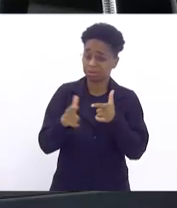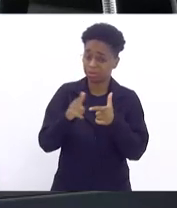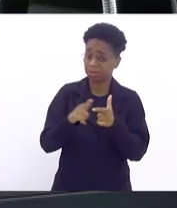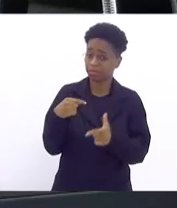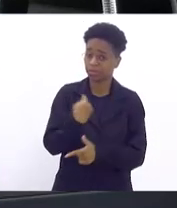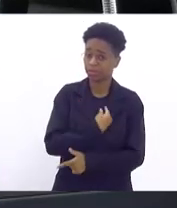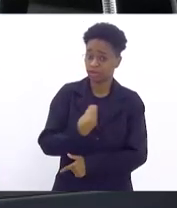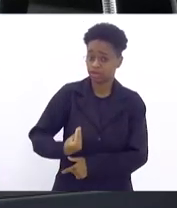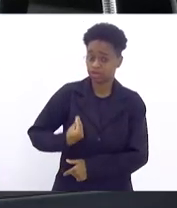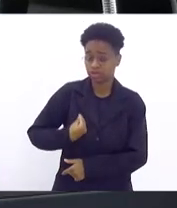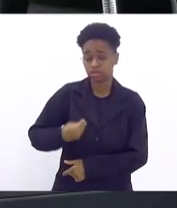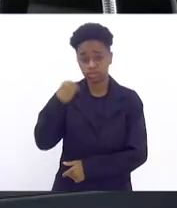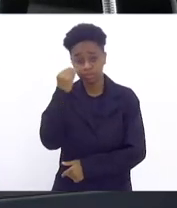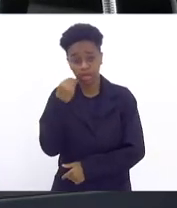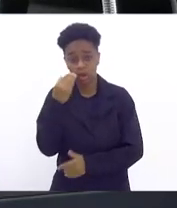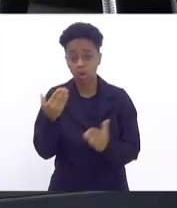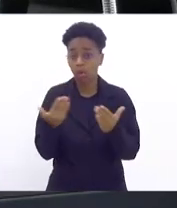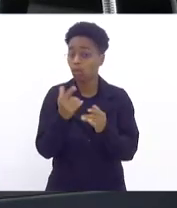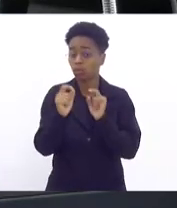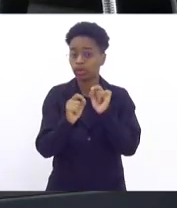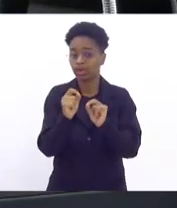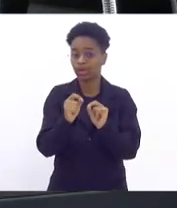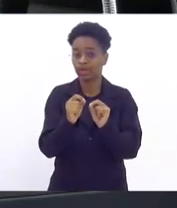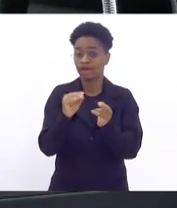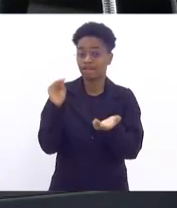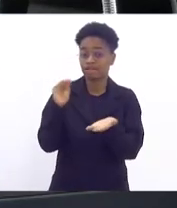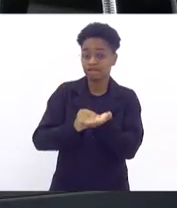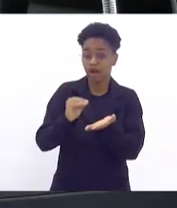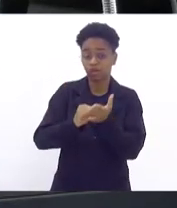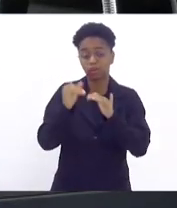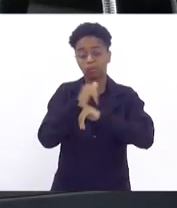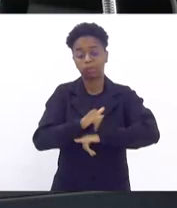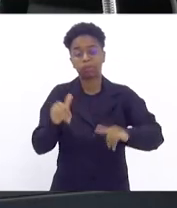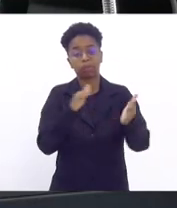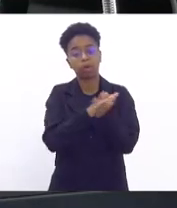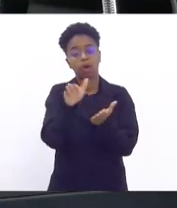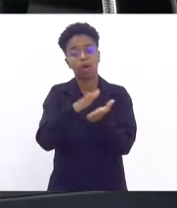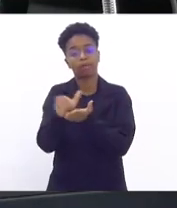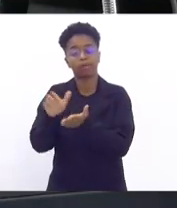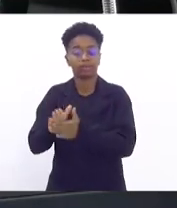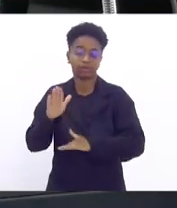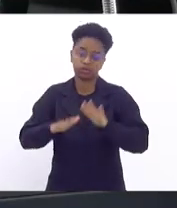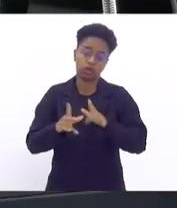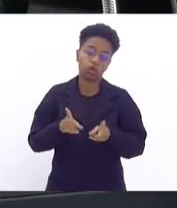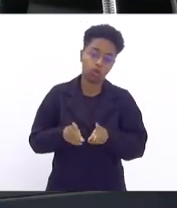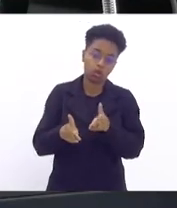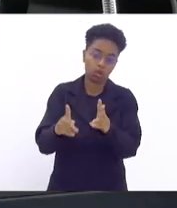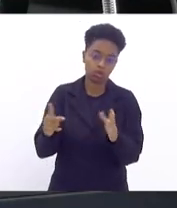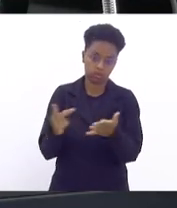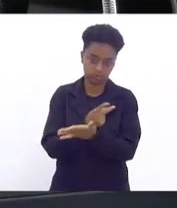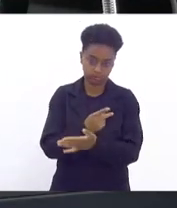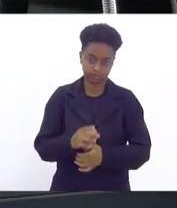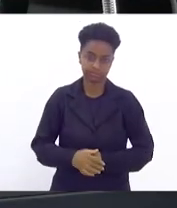vivenciando hoje nesta casa que é a ausência de publicação continue acontecendo